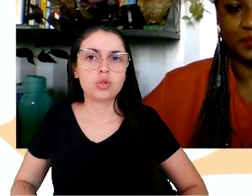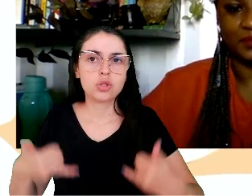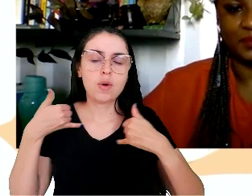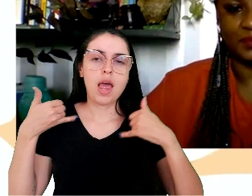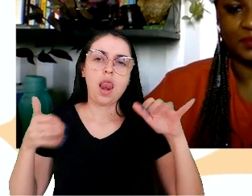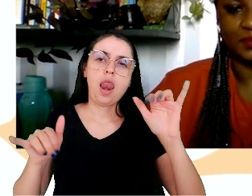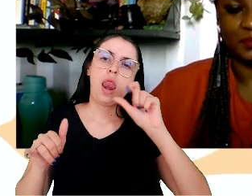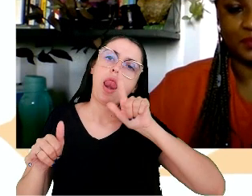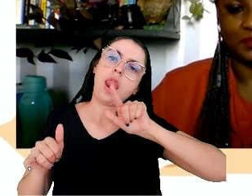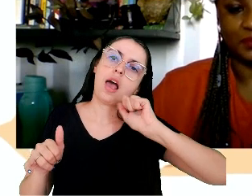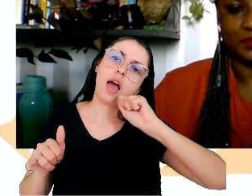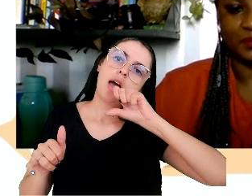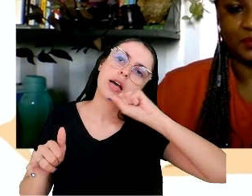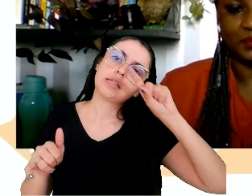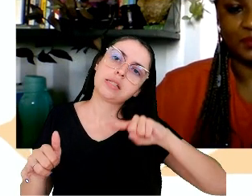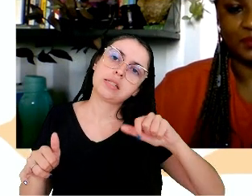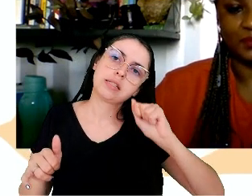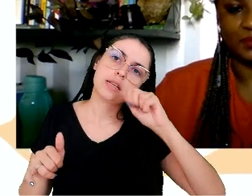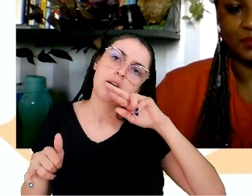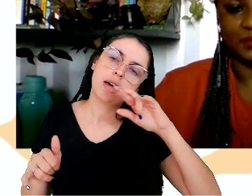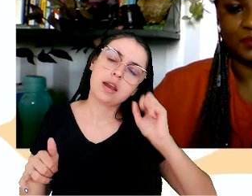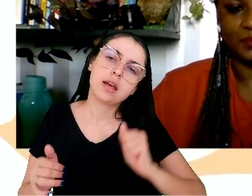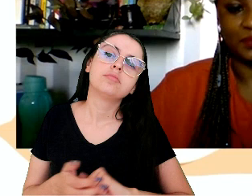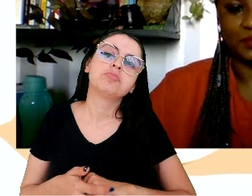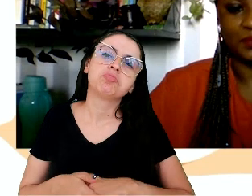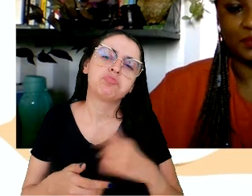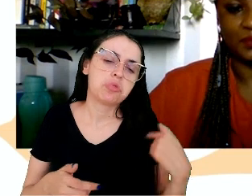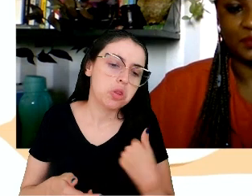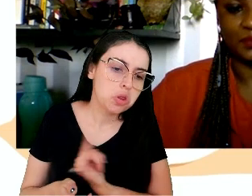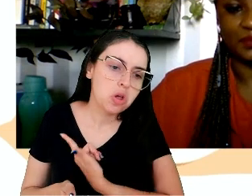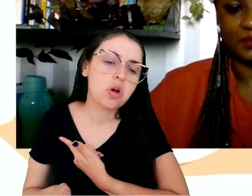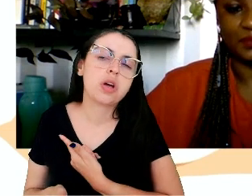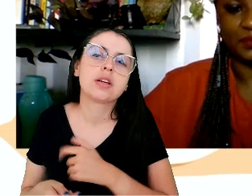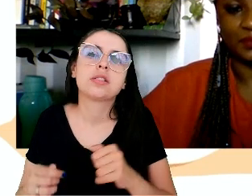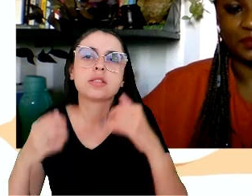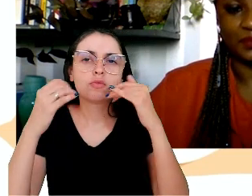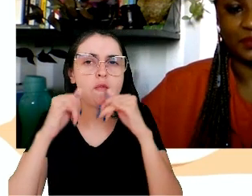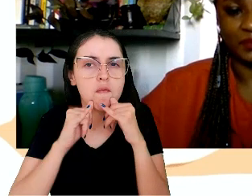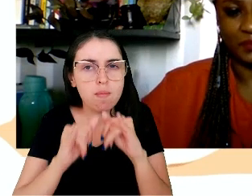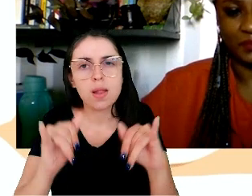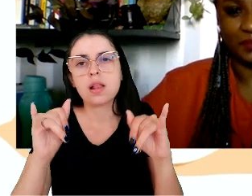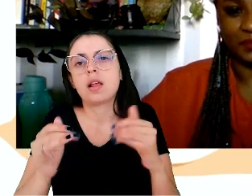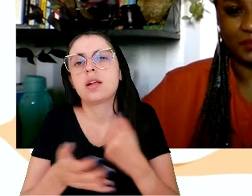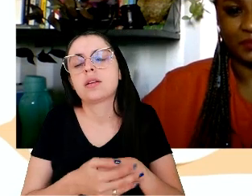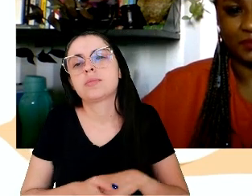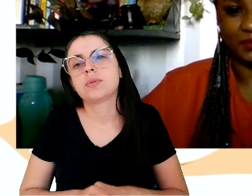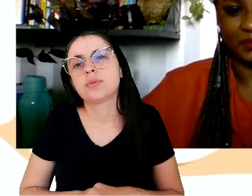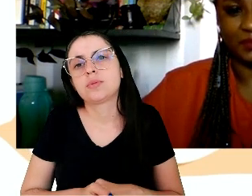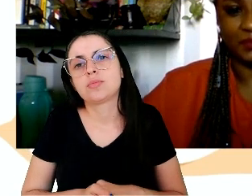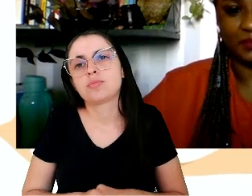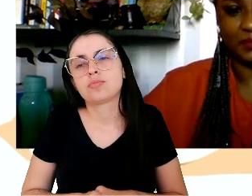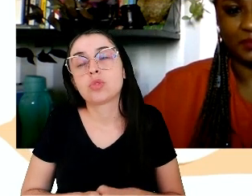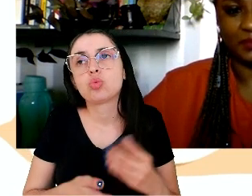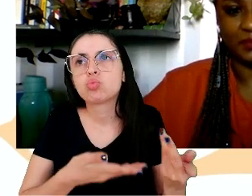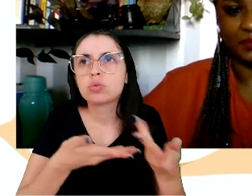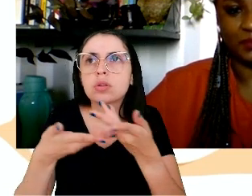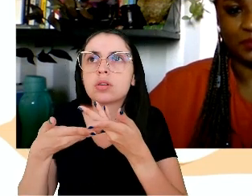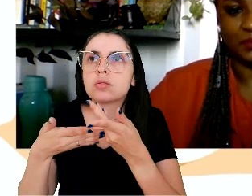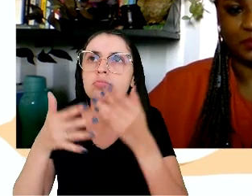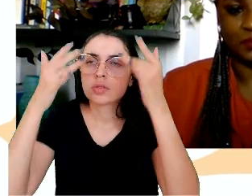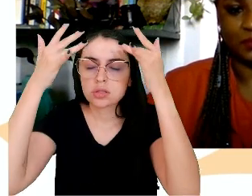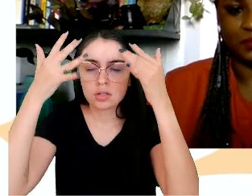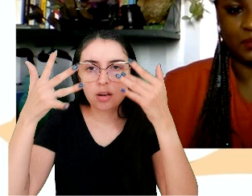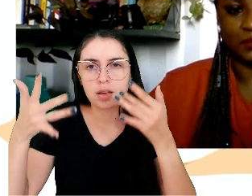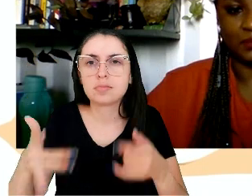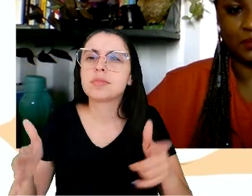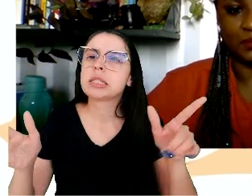com certeza é o que todos nós expressamos nesse momento, que ela trouxe a descrição mais